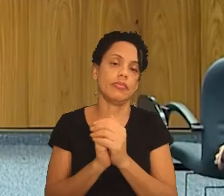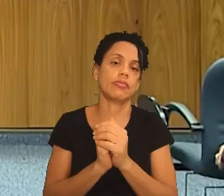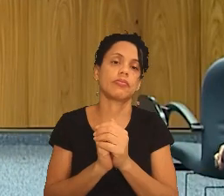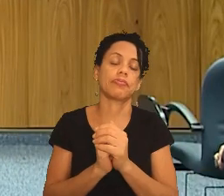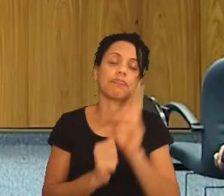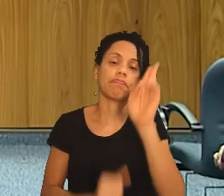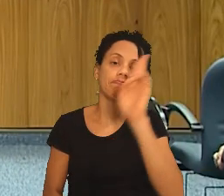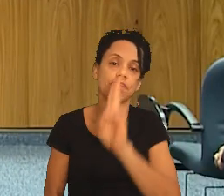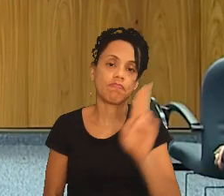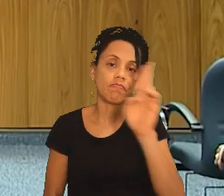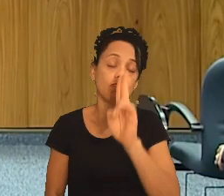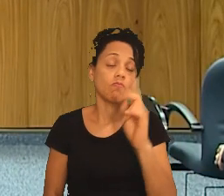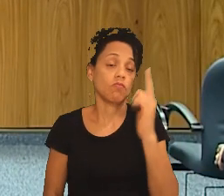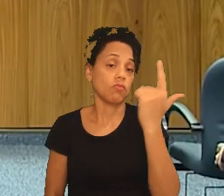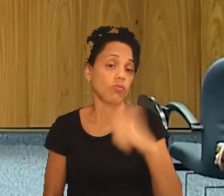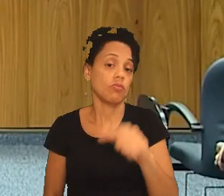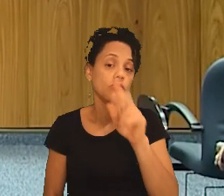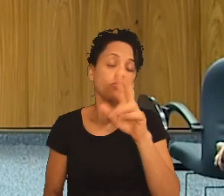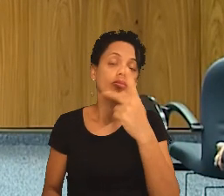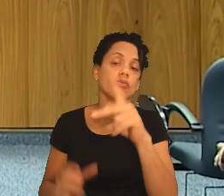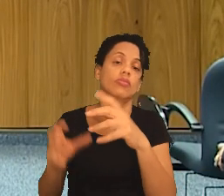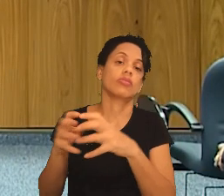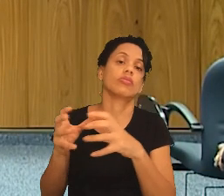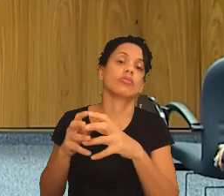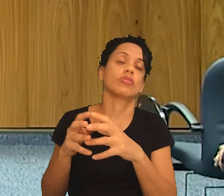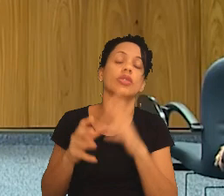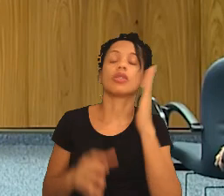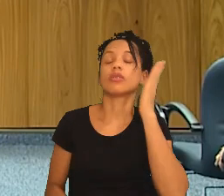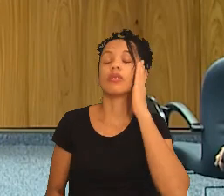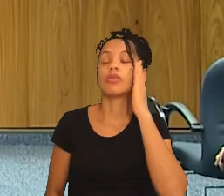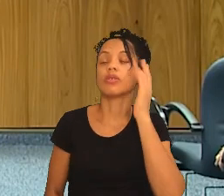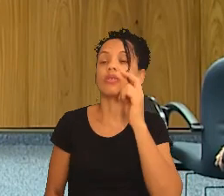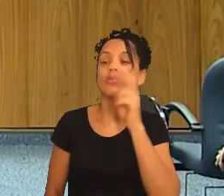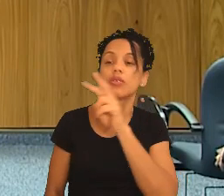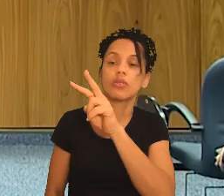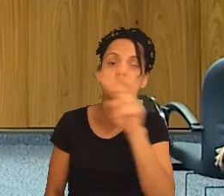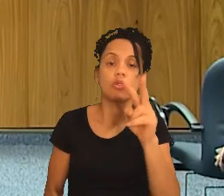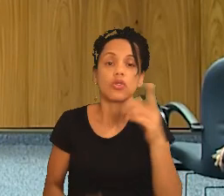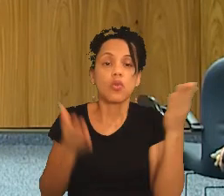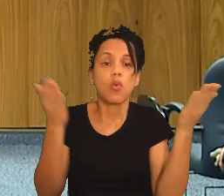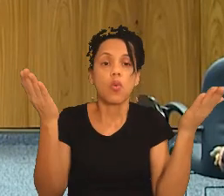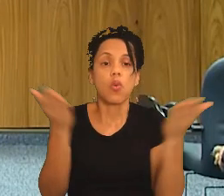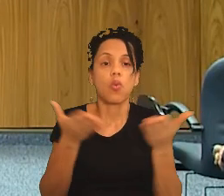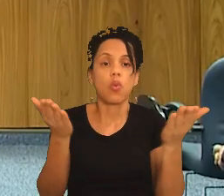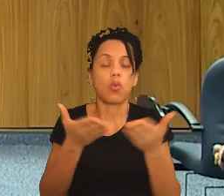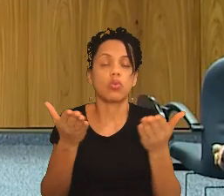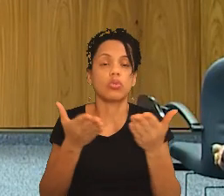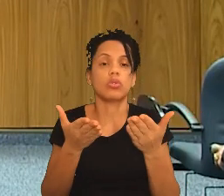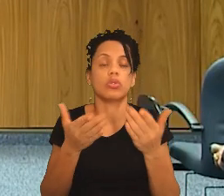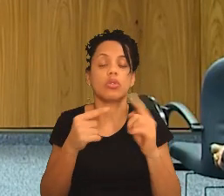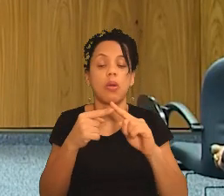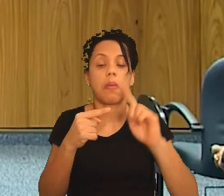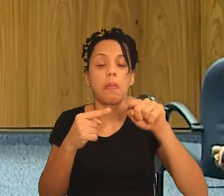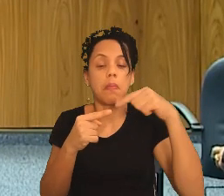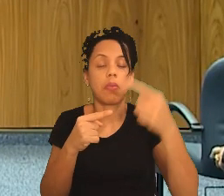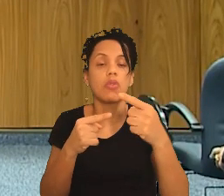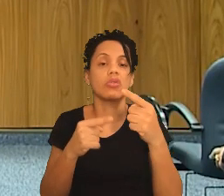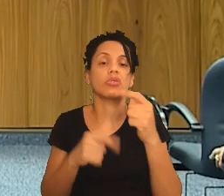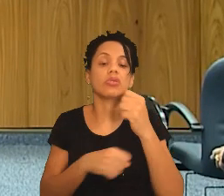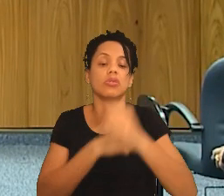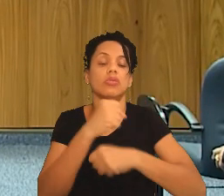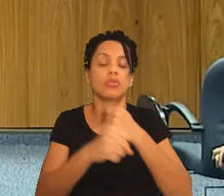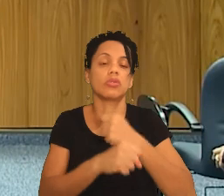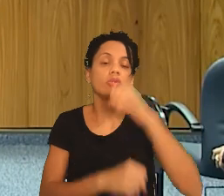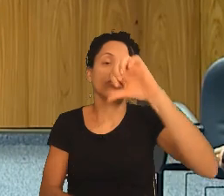ou se impusessem naquele contexto, né, de fato mais uma nova violação, né, você causar